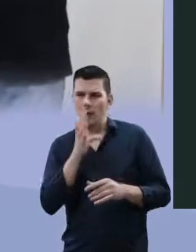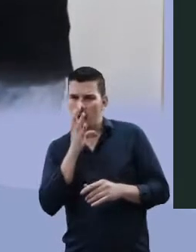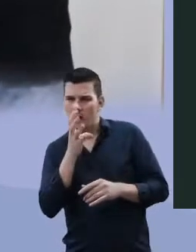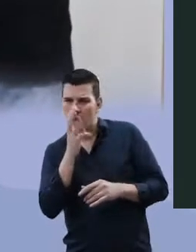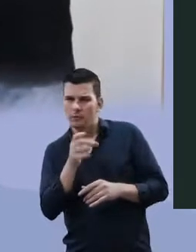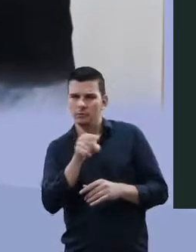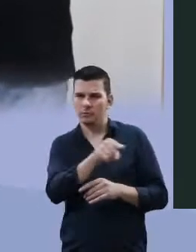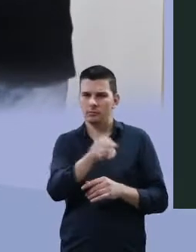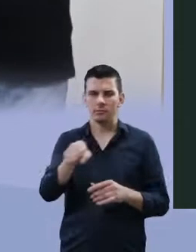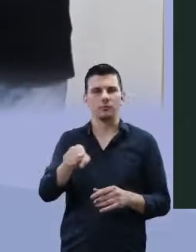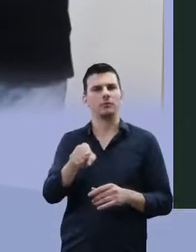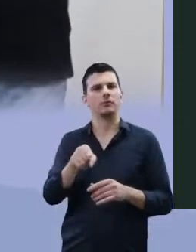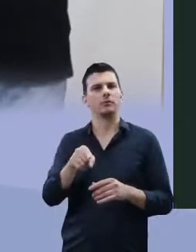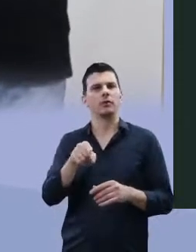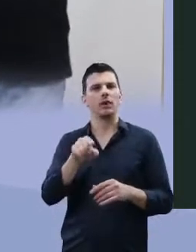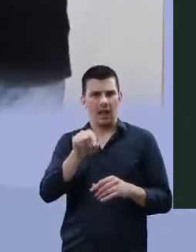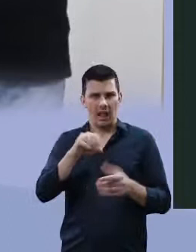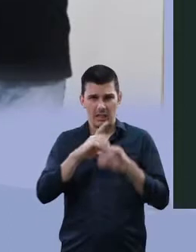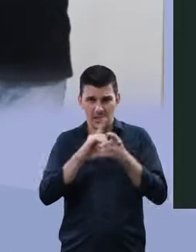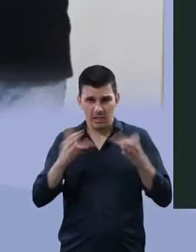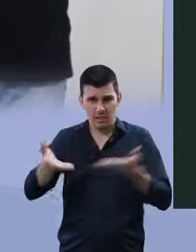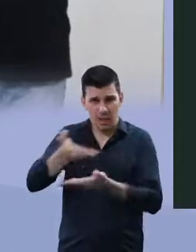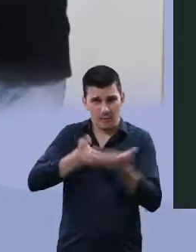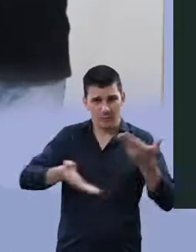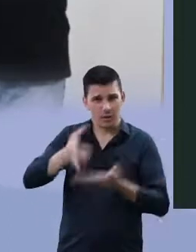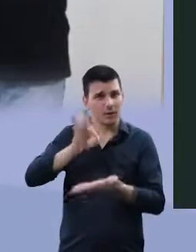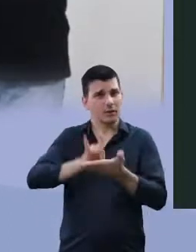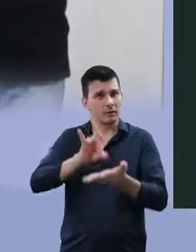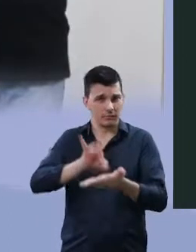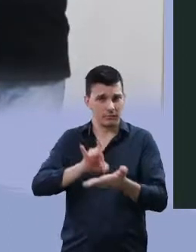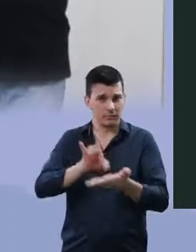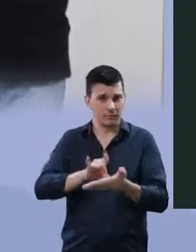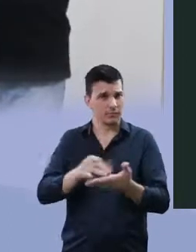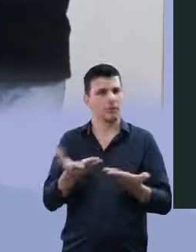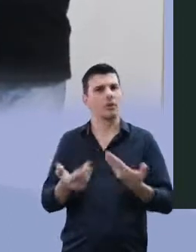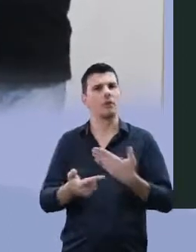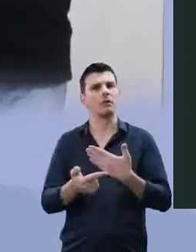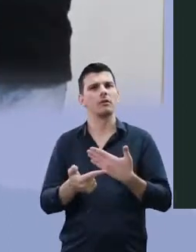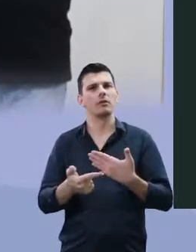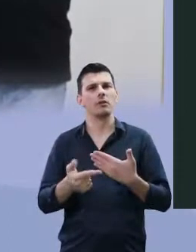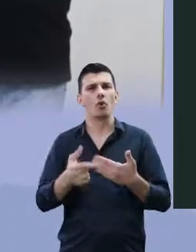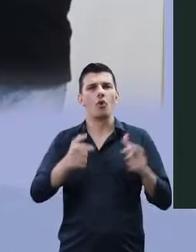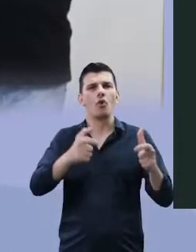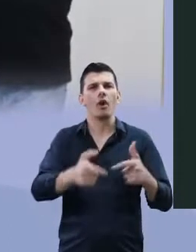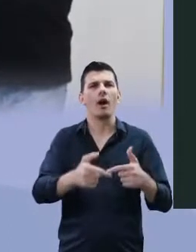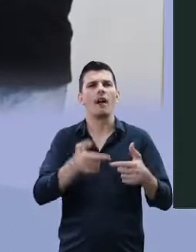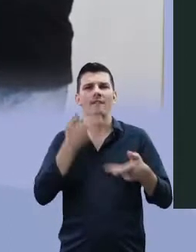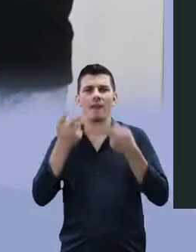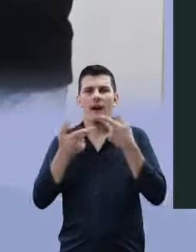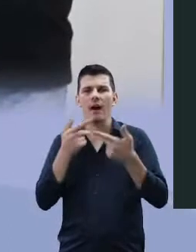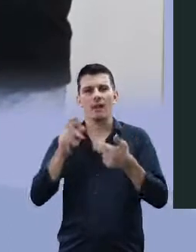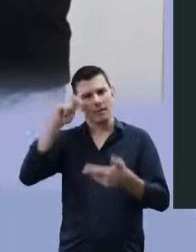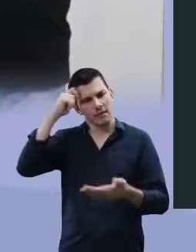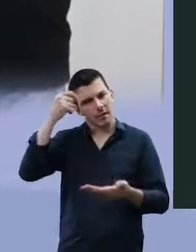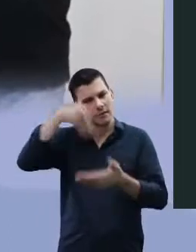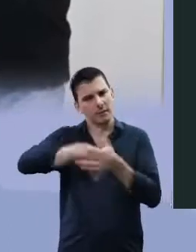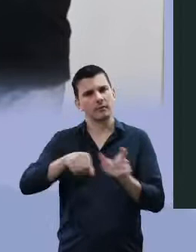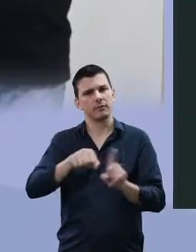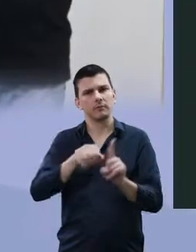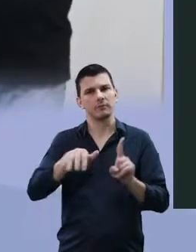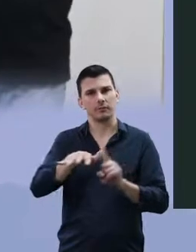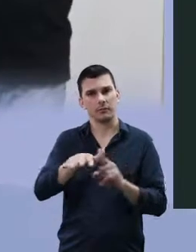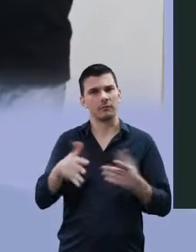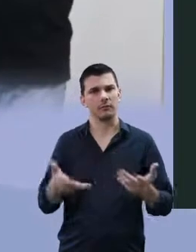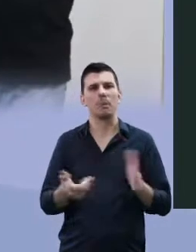que o Stuart Hall traz? Ele vai falar sobre o multiculturalismo, mas o multiculturalismo não quer dizer